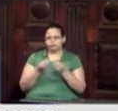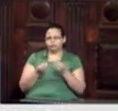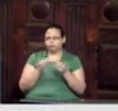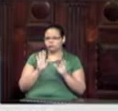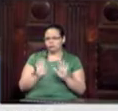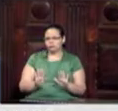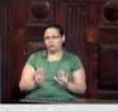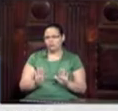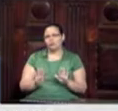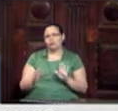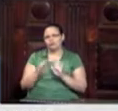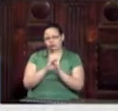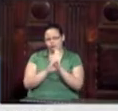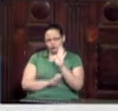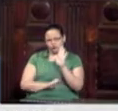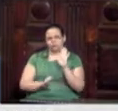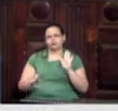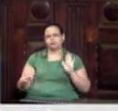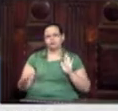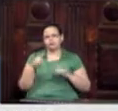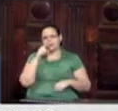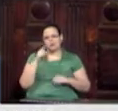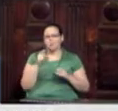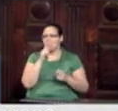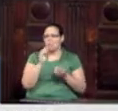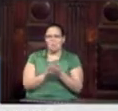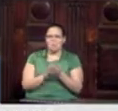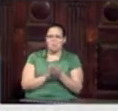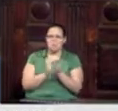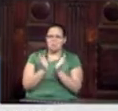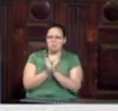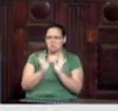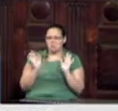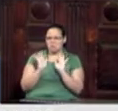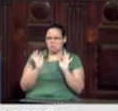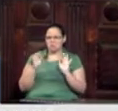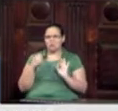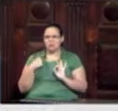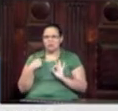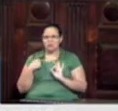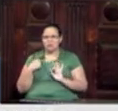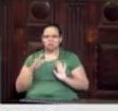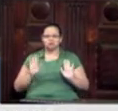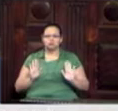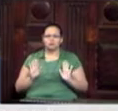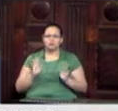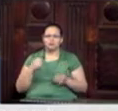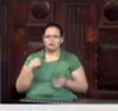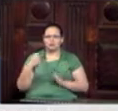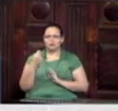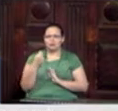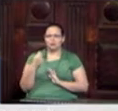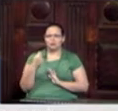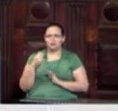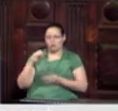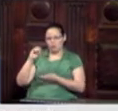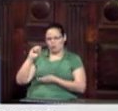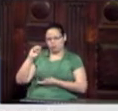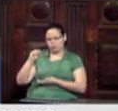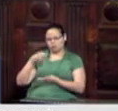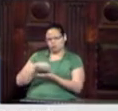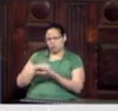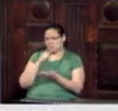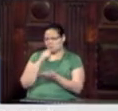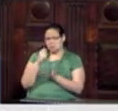Mas no estatuto do partido não tem nada escrito sobre posição em relação às organizações